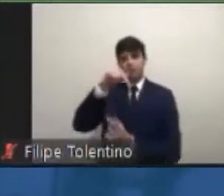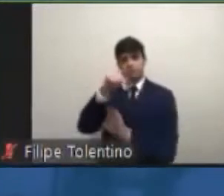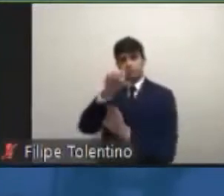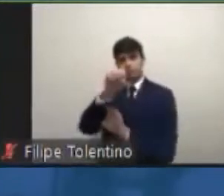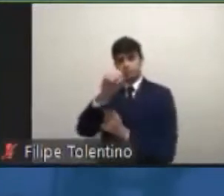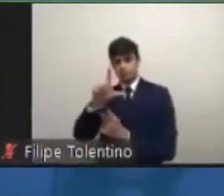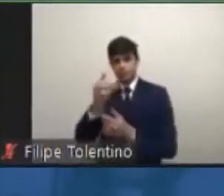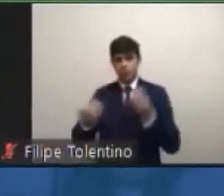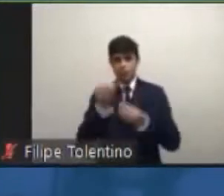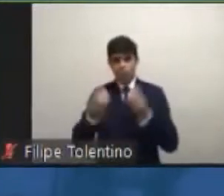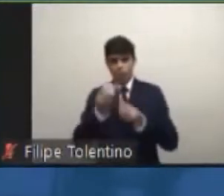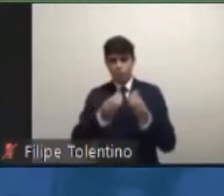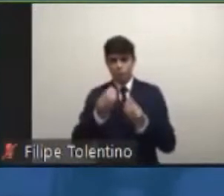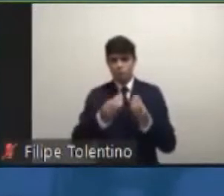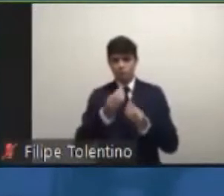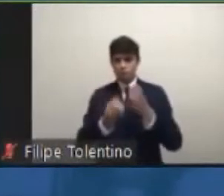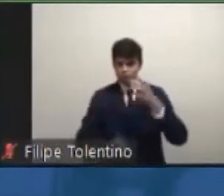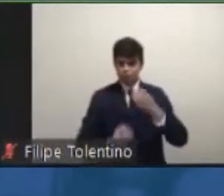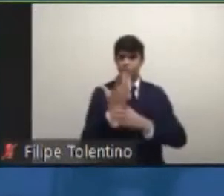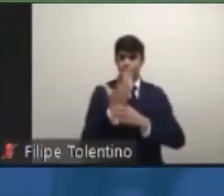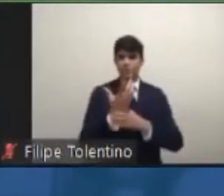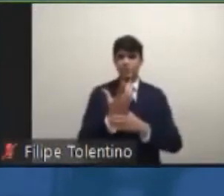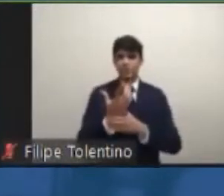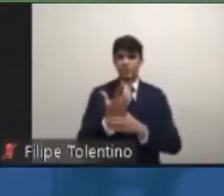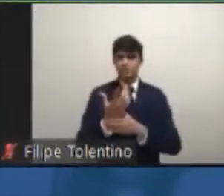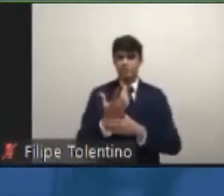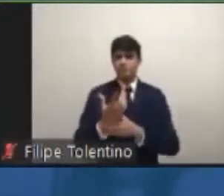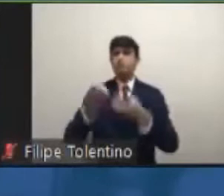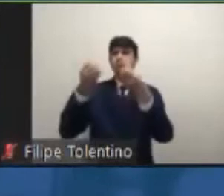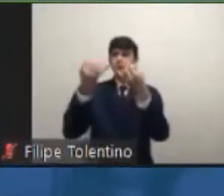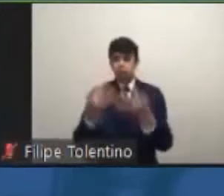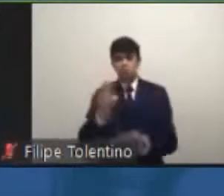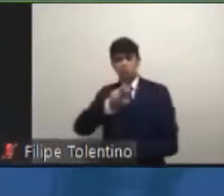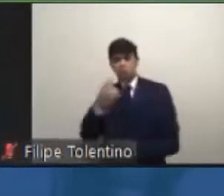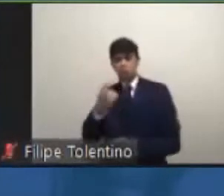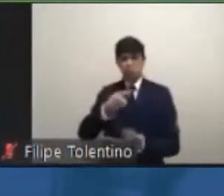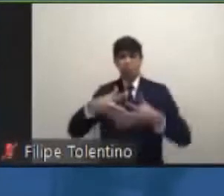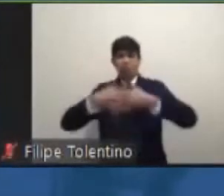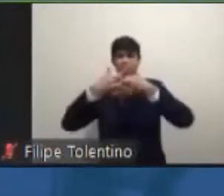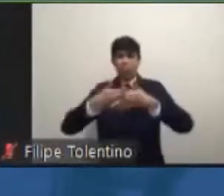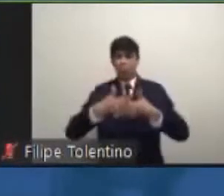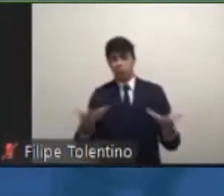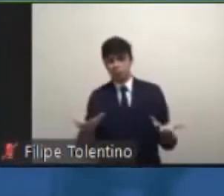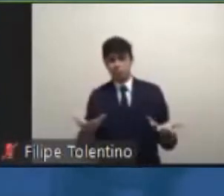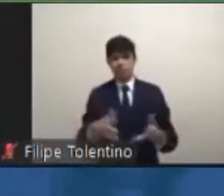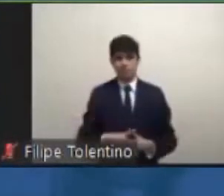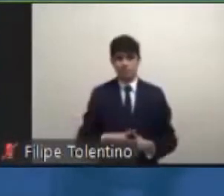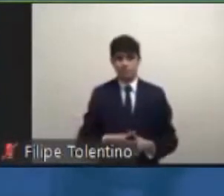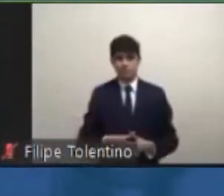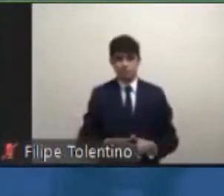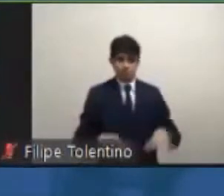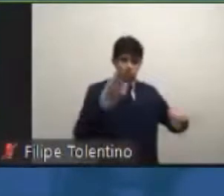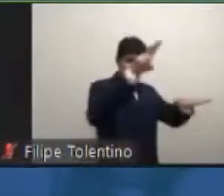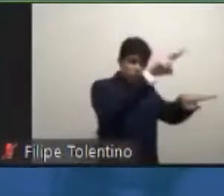nova resolução 2232 e o estabelecimento do direito do paciente maior capaz, mesmo em iminente perigo de